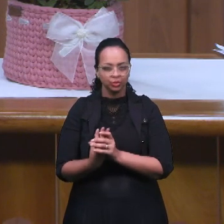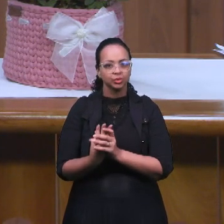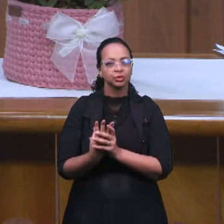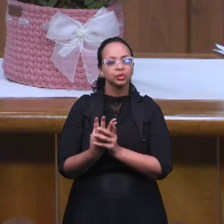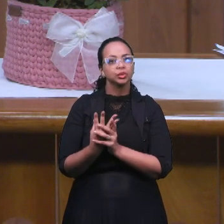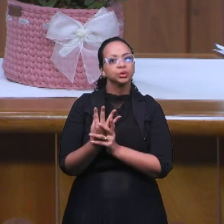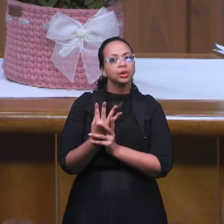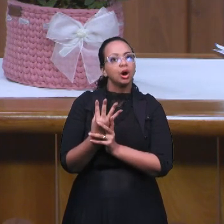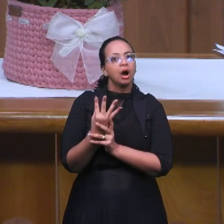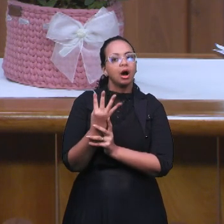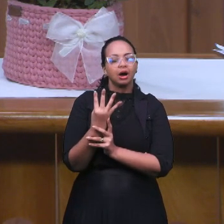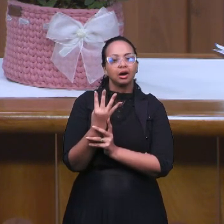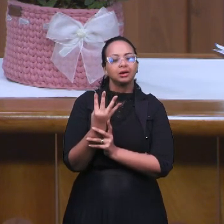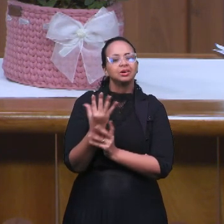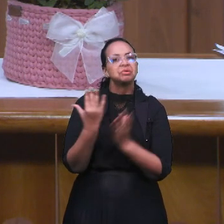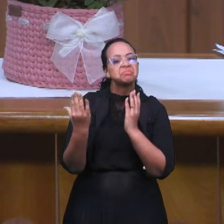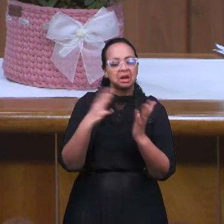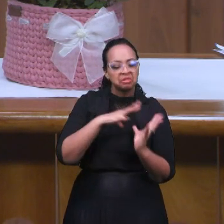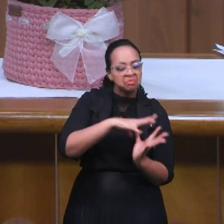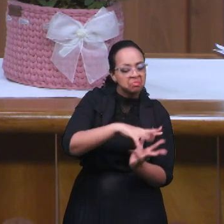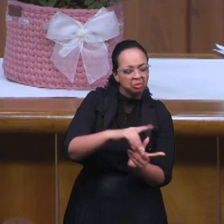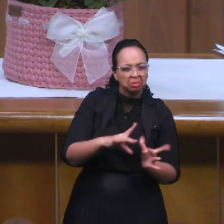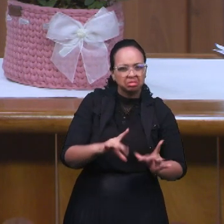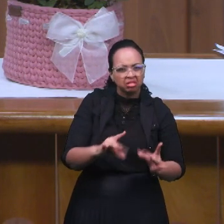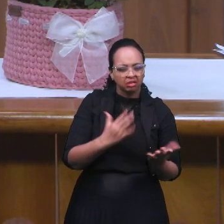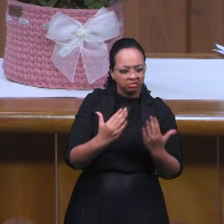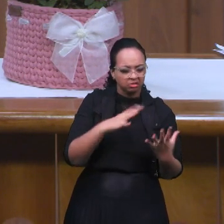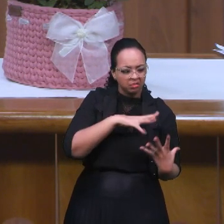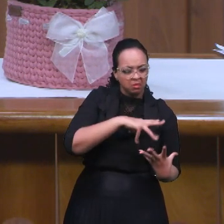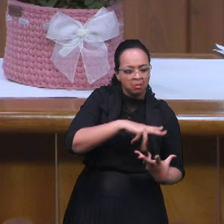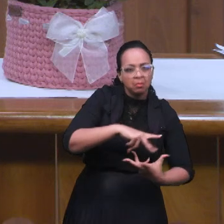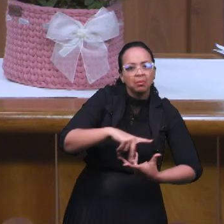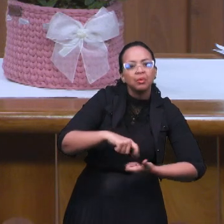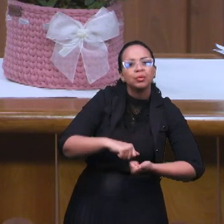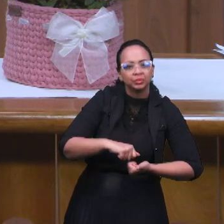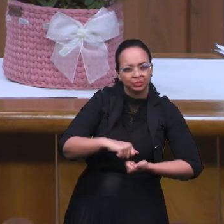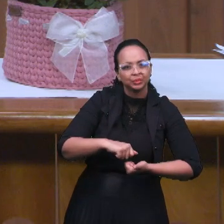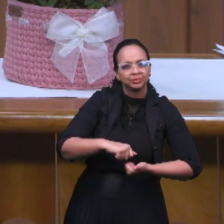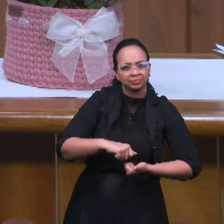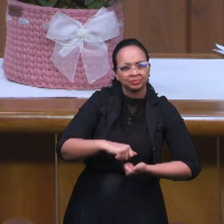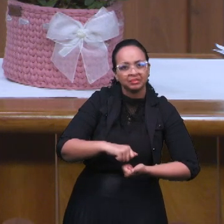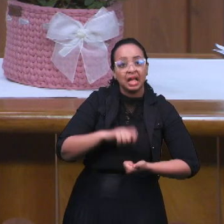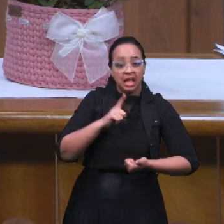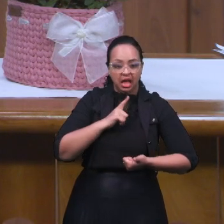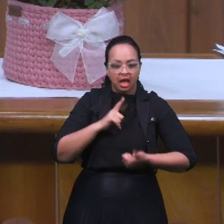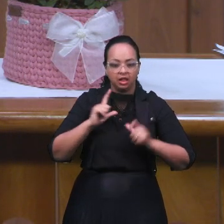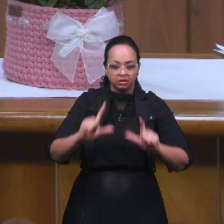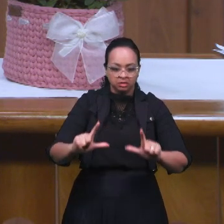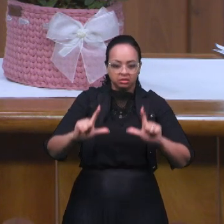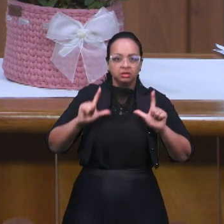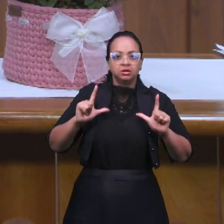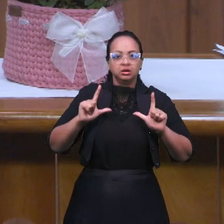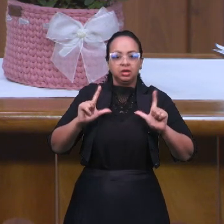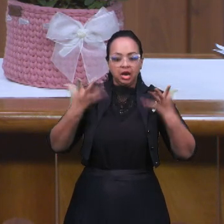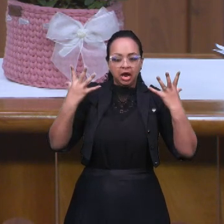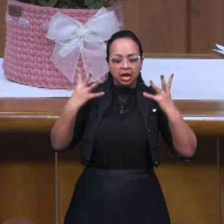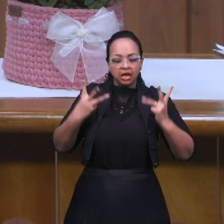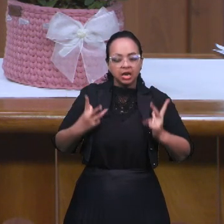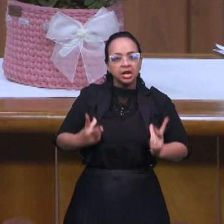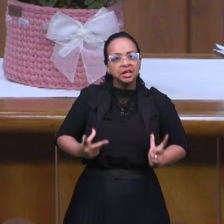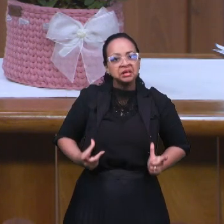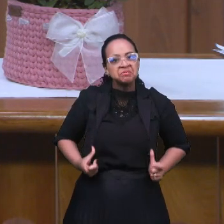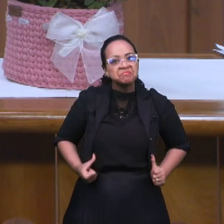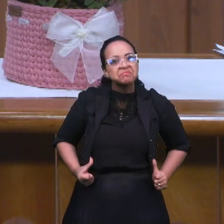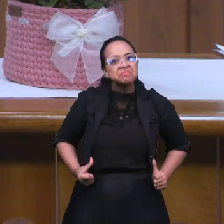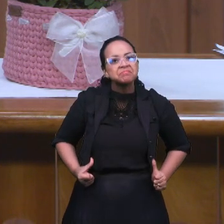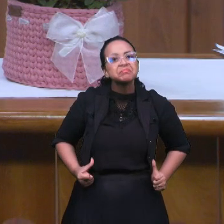igreja agora, ela vai se destacar. Ou ela se destaca do charco, ou ela é charco. Então, ela